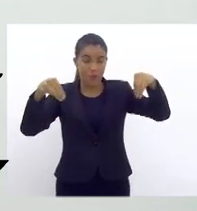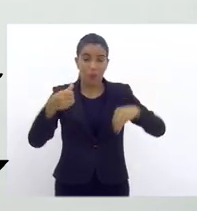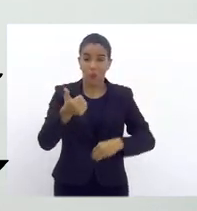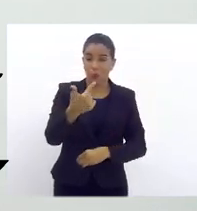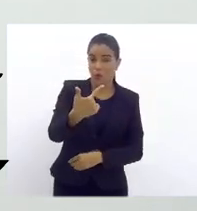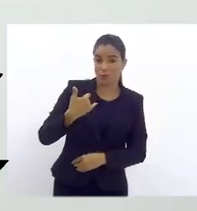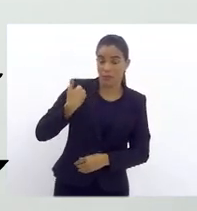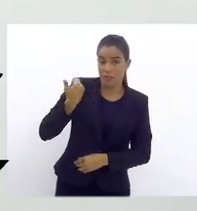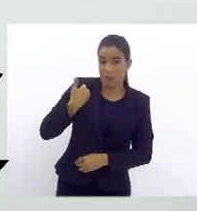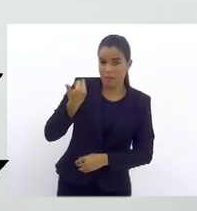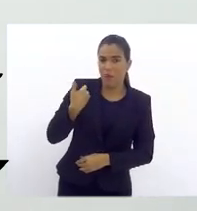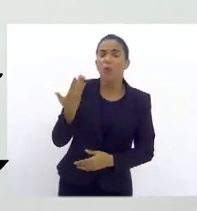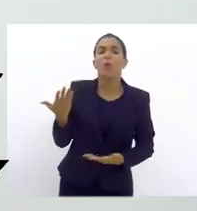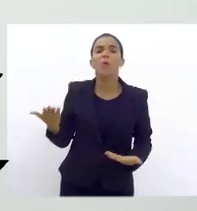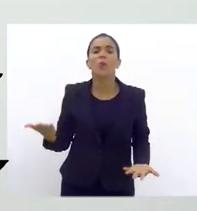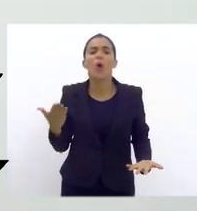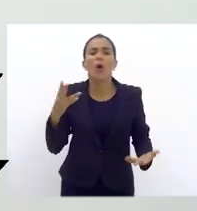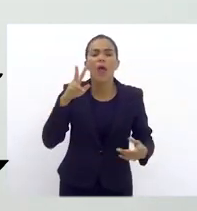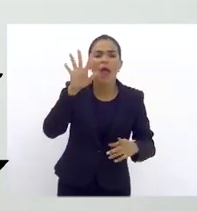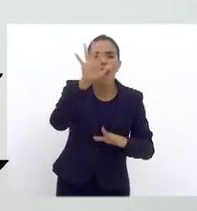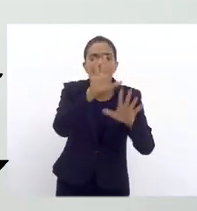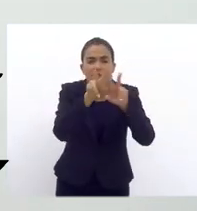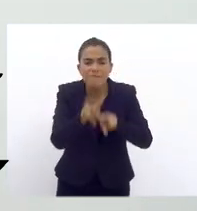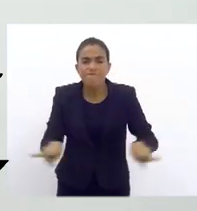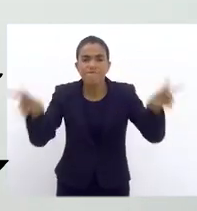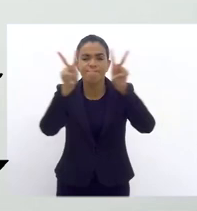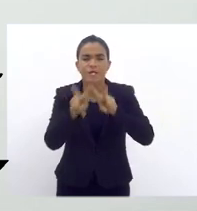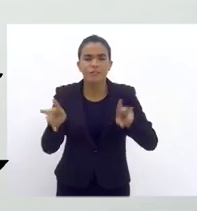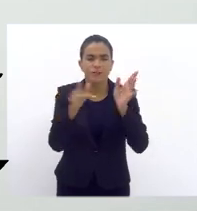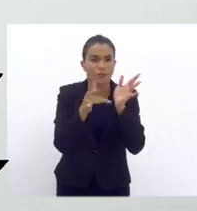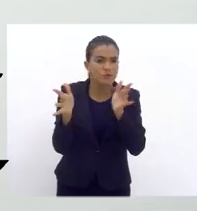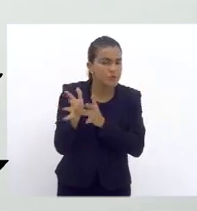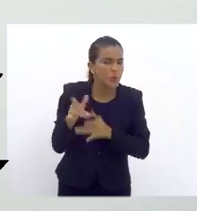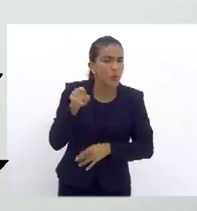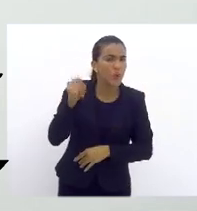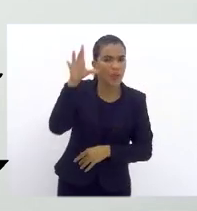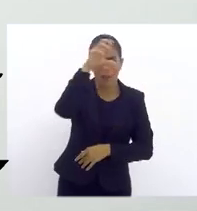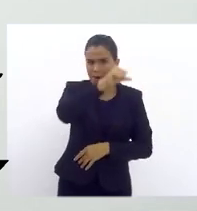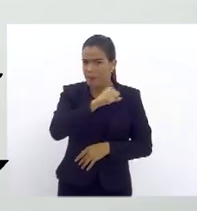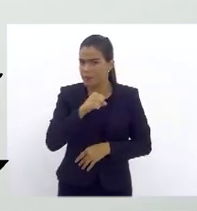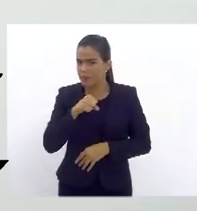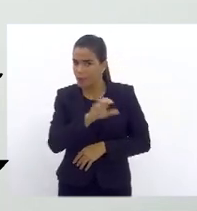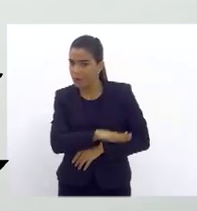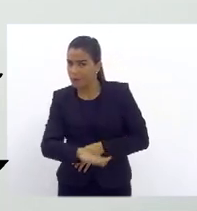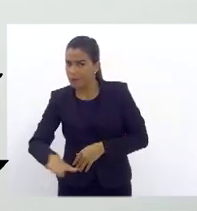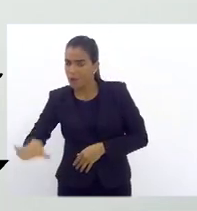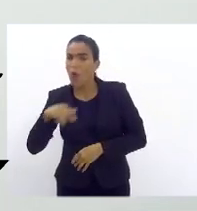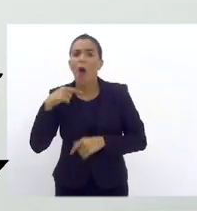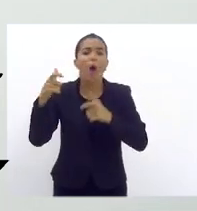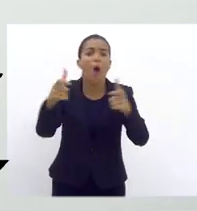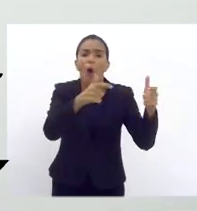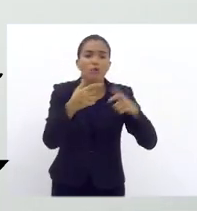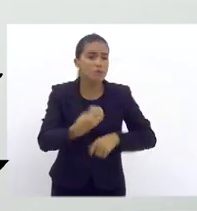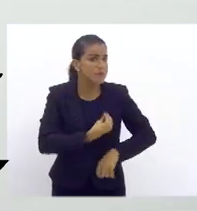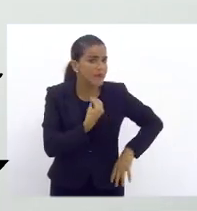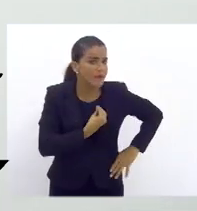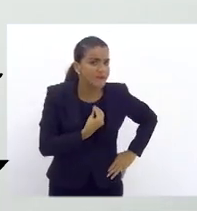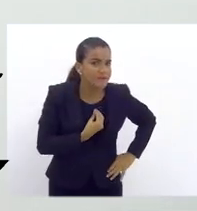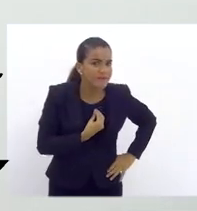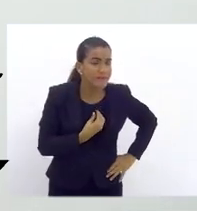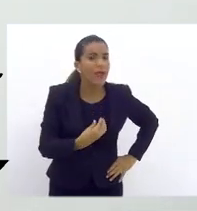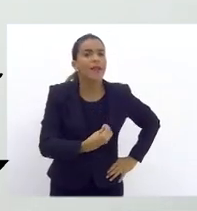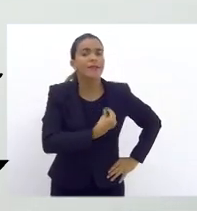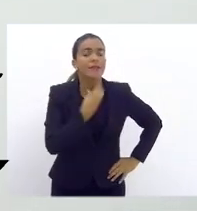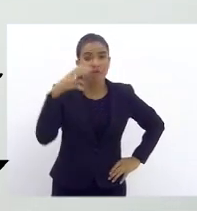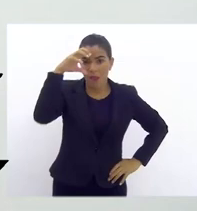na sua Qual é a cosmovisão de Jesus o que que ele aprendeu na sua na sua infância aonde que ele tava ele tava